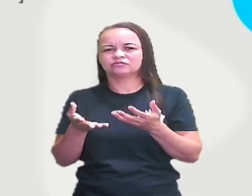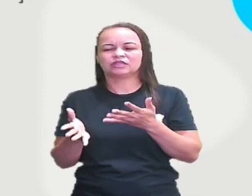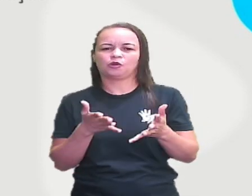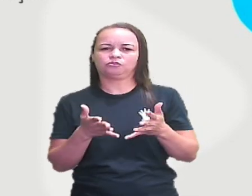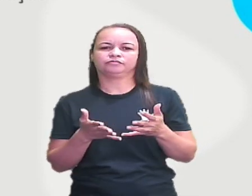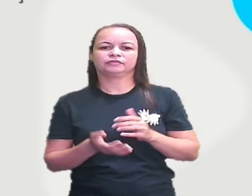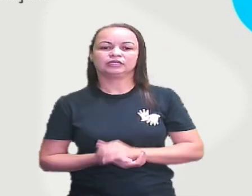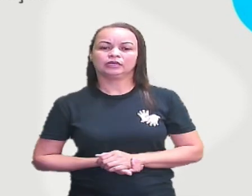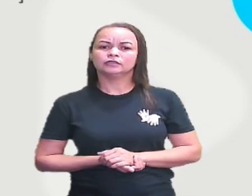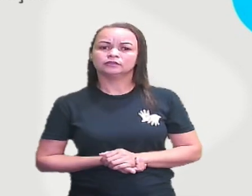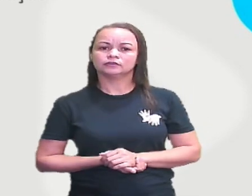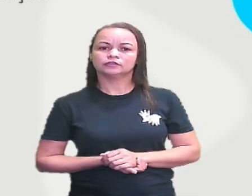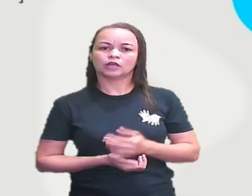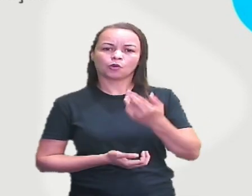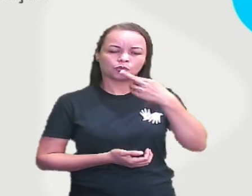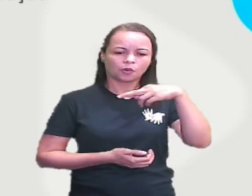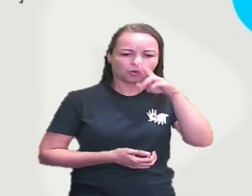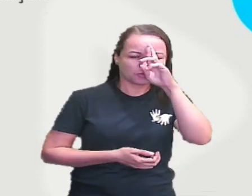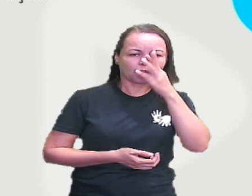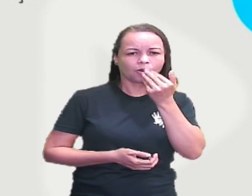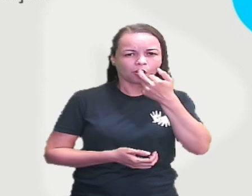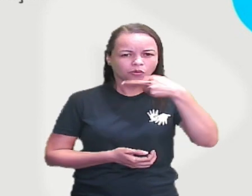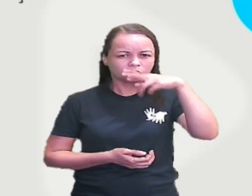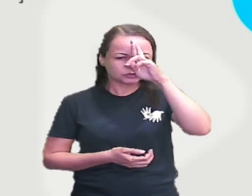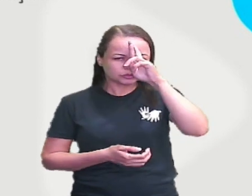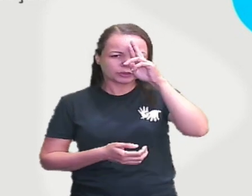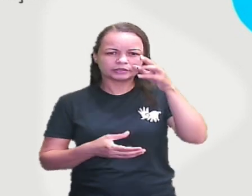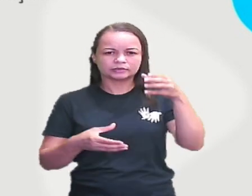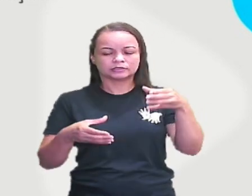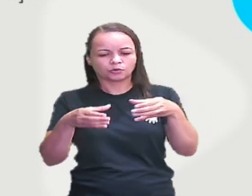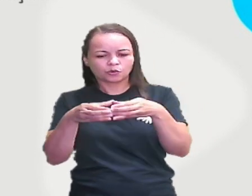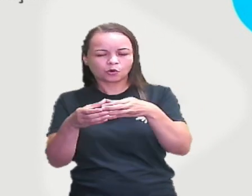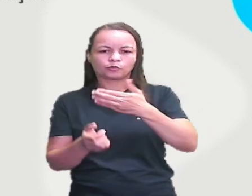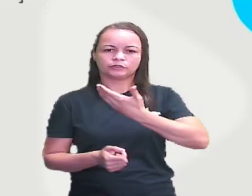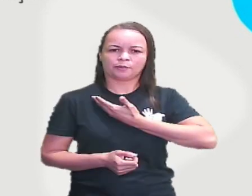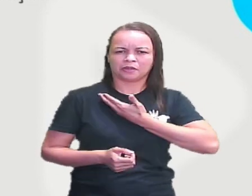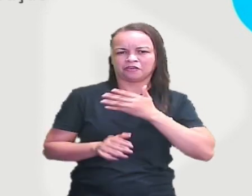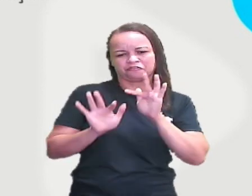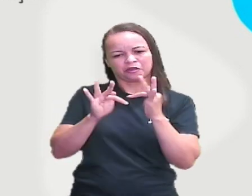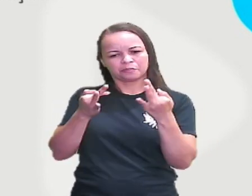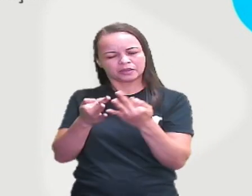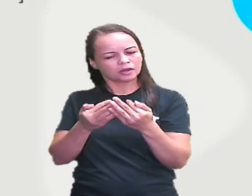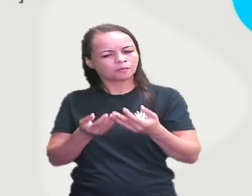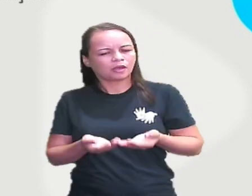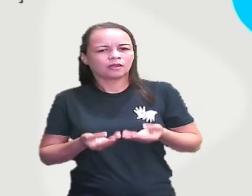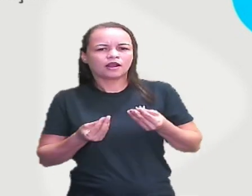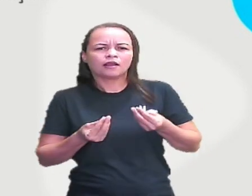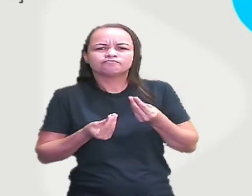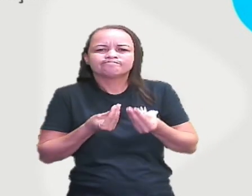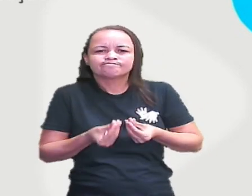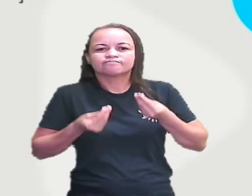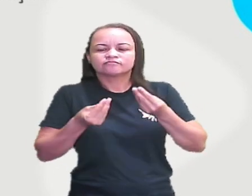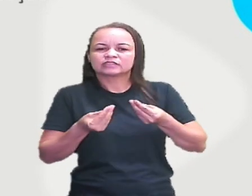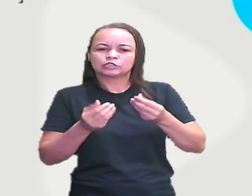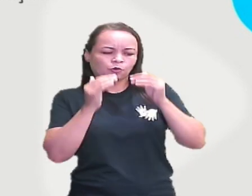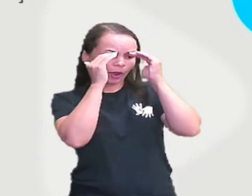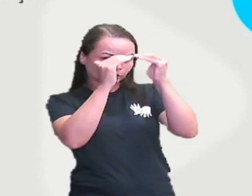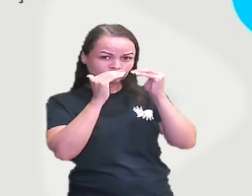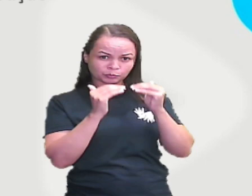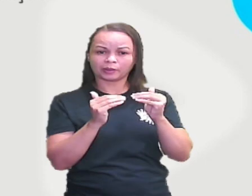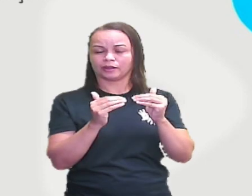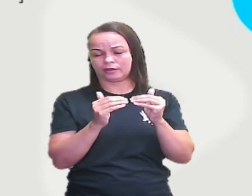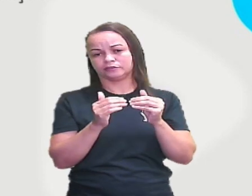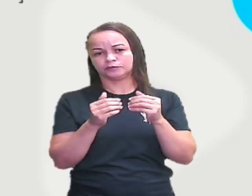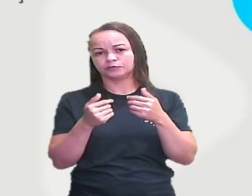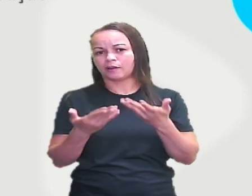Então, um almoço entre amigos e famílias pede leveza, né? Então, por mais respeito que haja entre você e sua família e